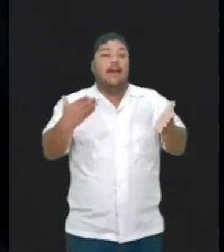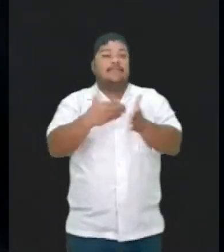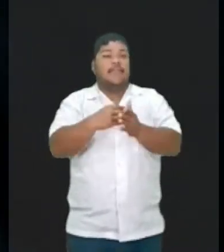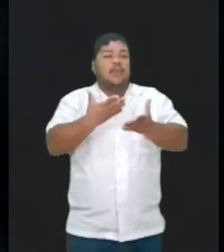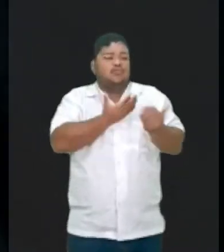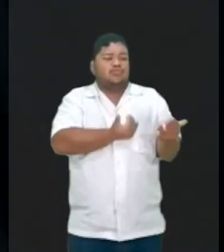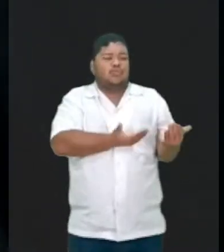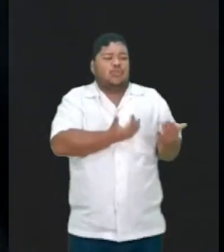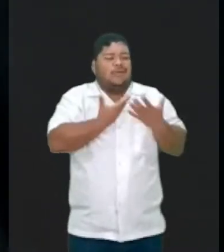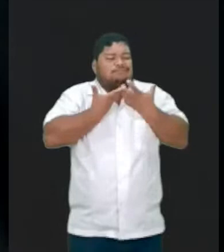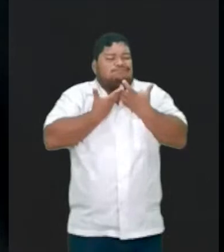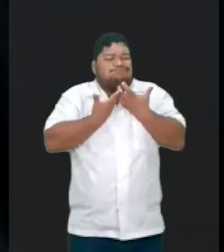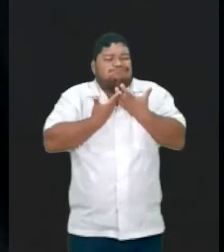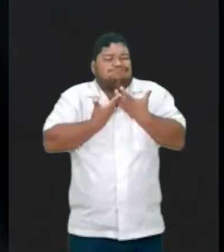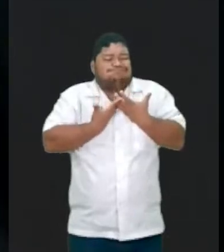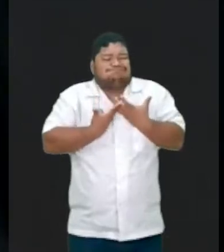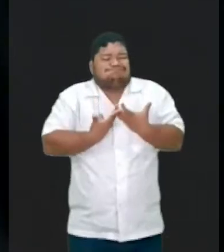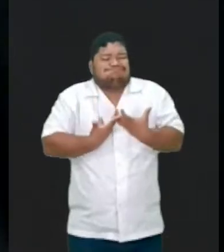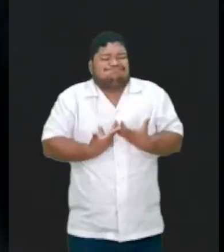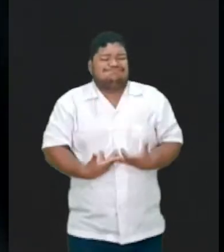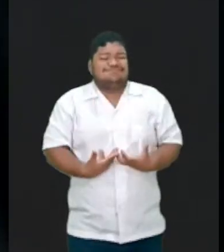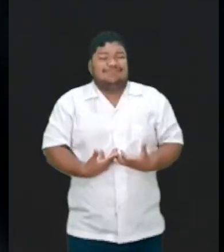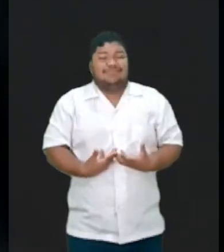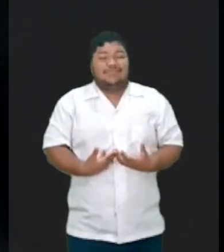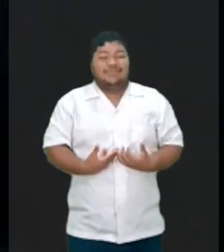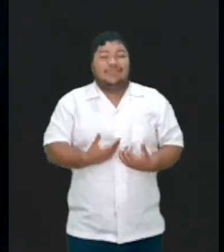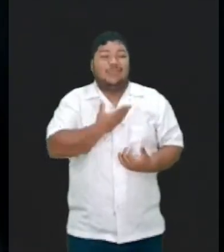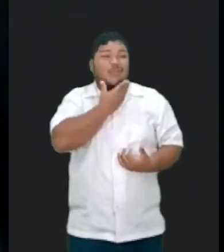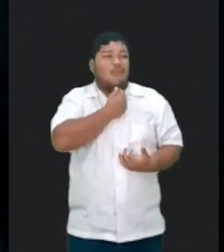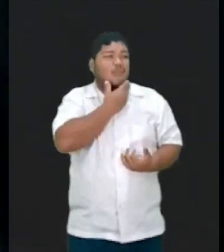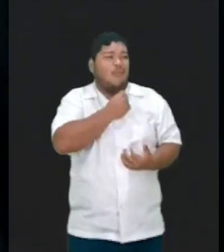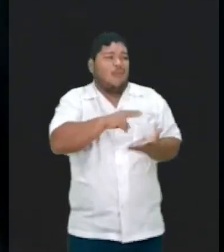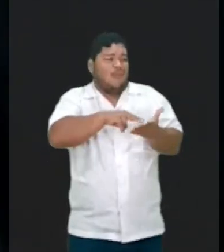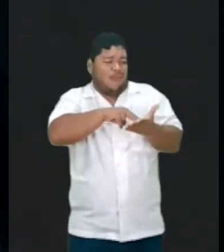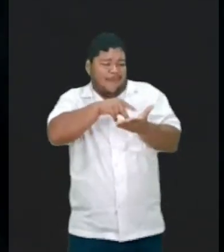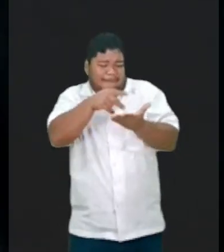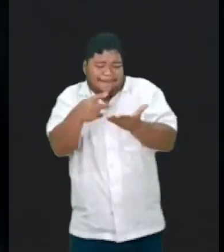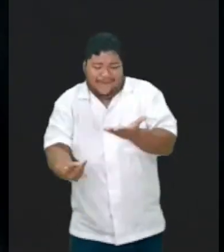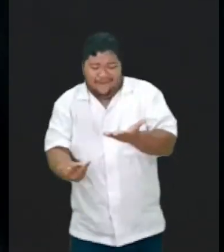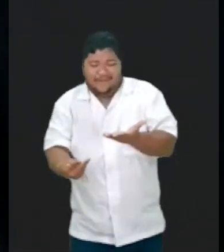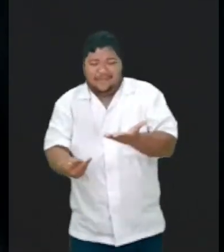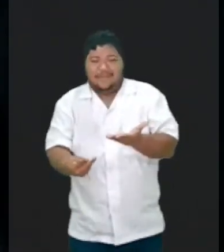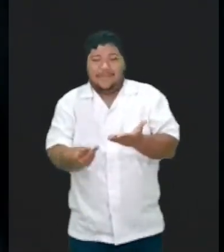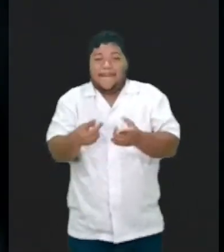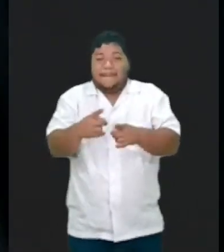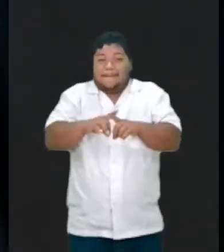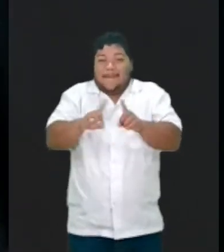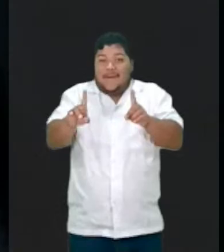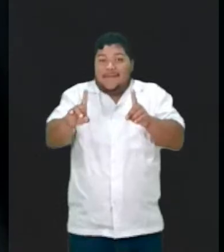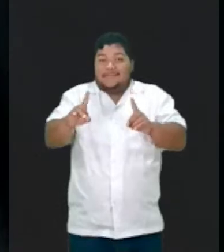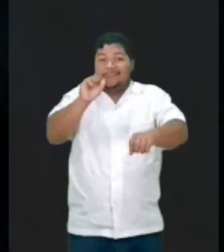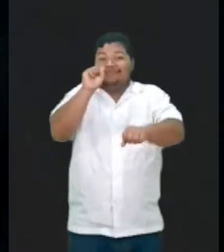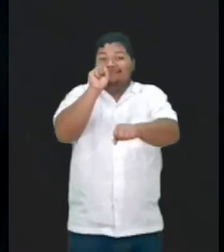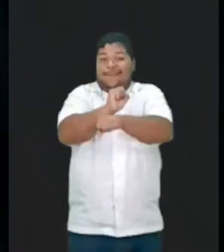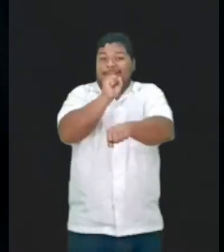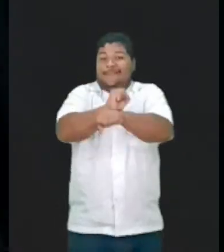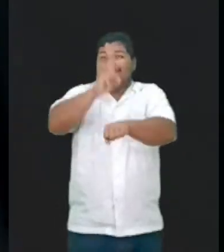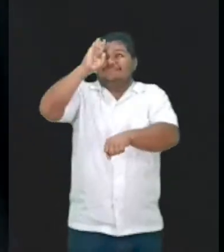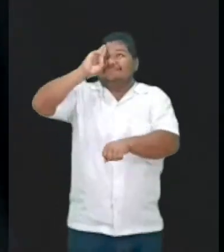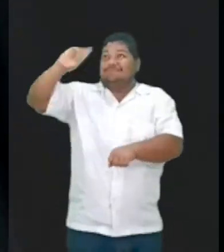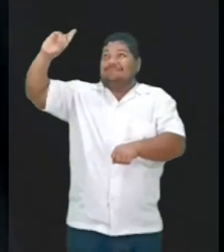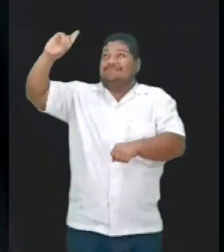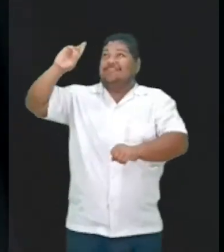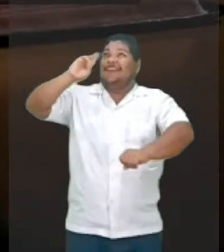e ficam exaustos, e os moços tropeçam e caem, mas aqueles que esperam no